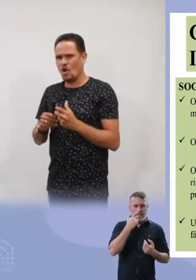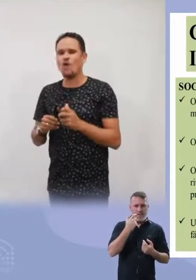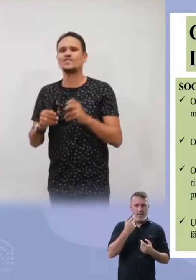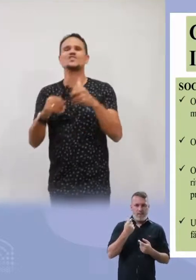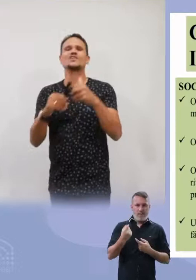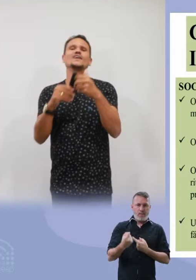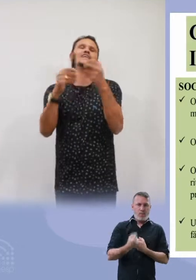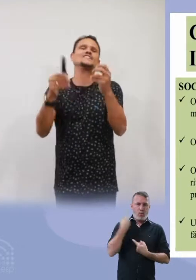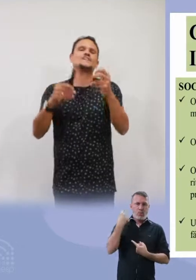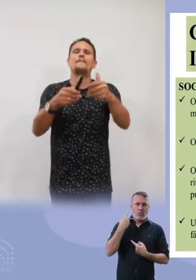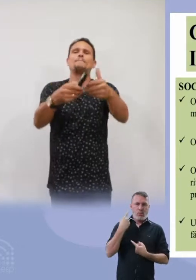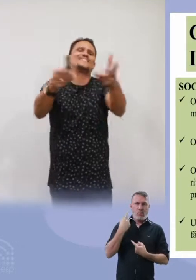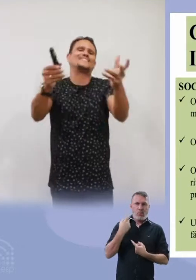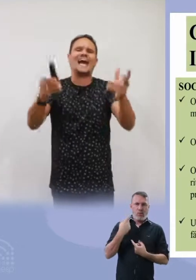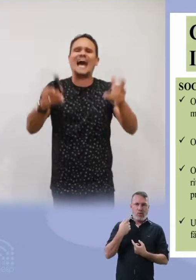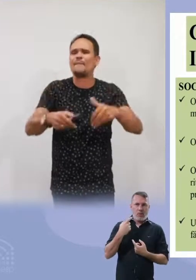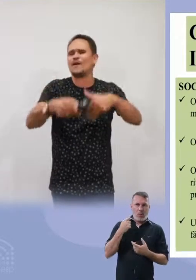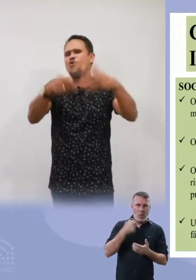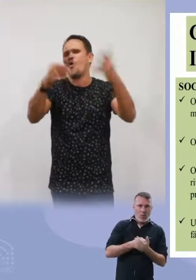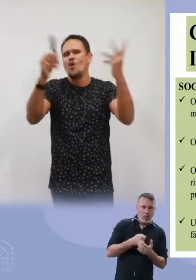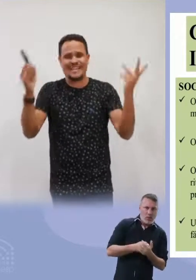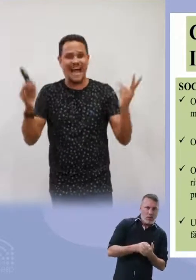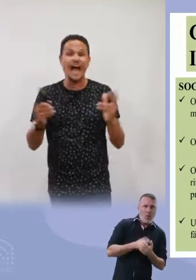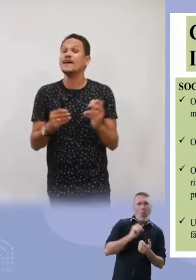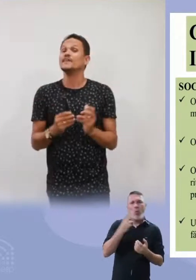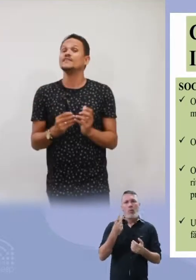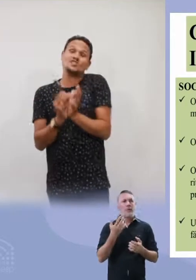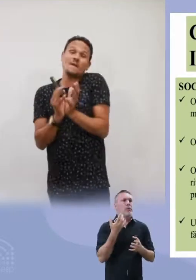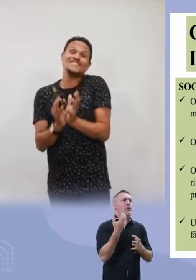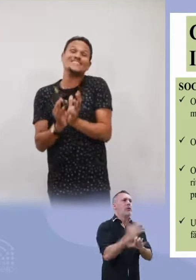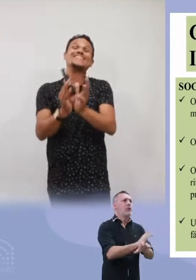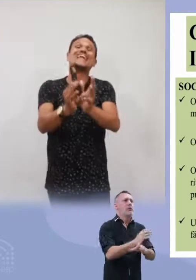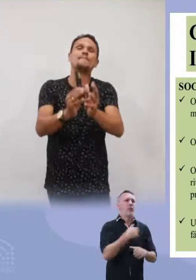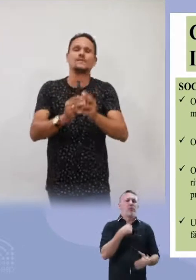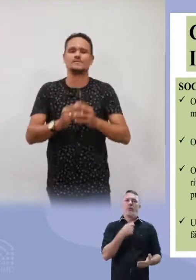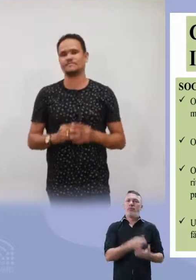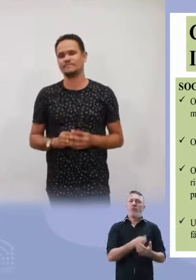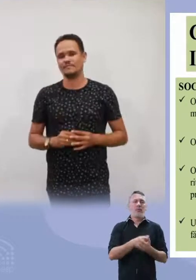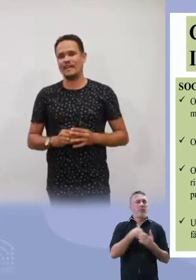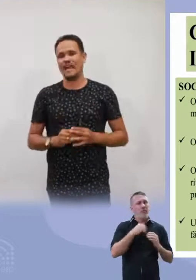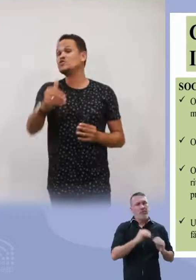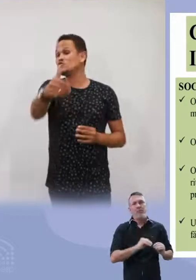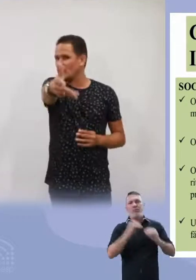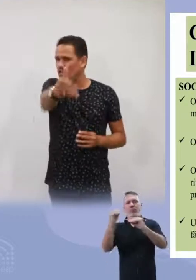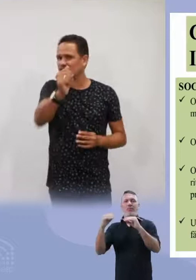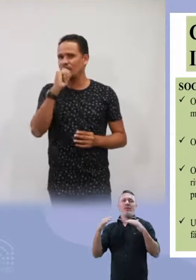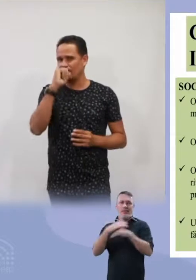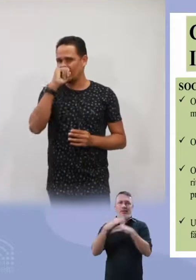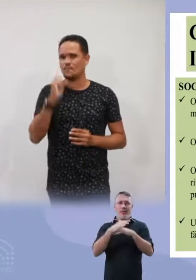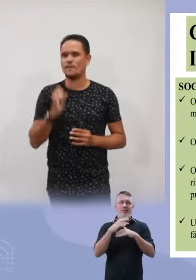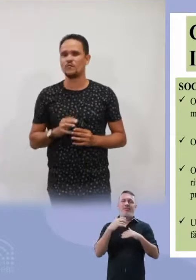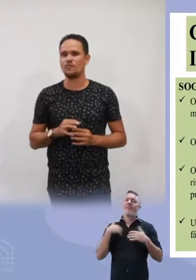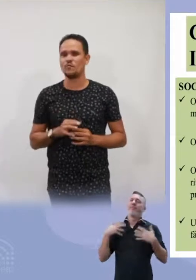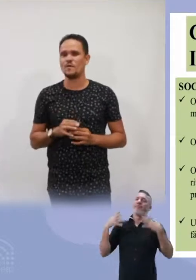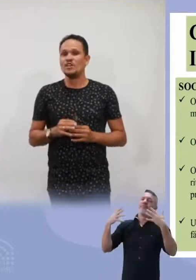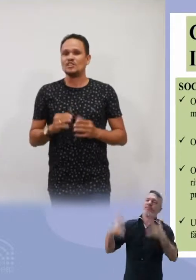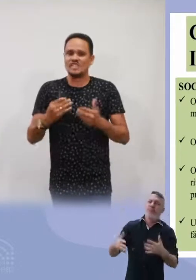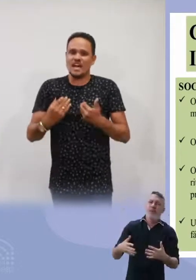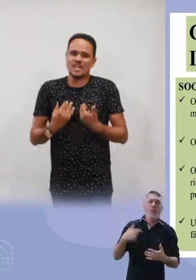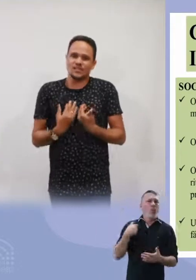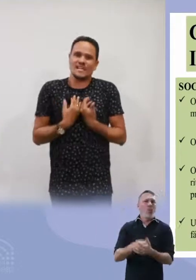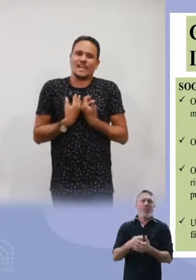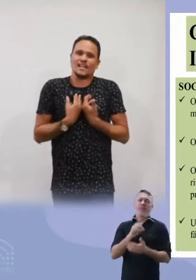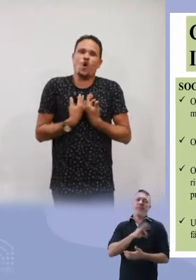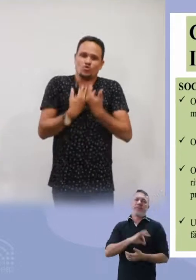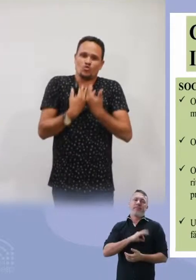algodão, outra gigantesca para pintar, para cortar. Gente, imagina etapas. É isso que você vai ver naquele momento. Se